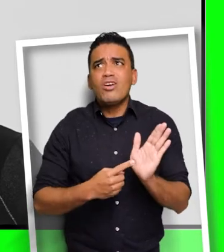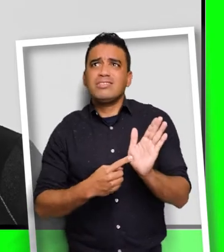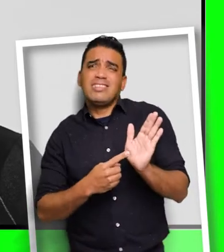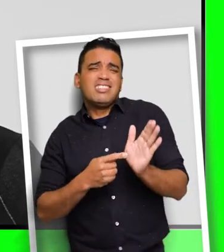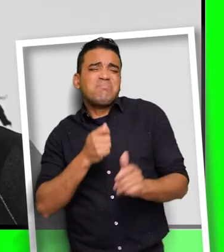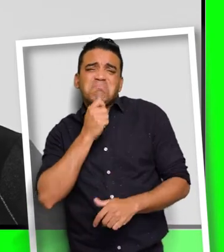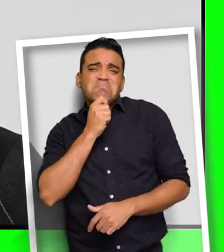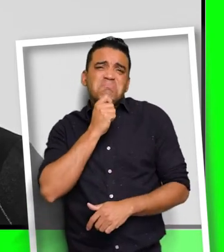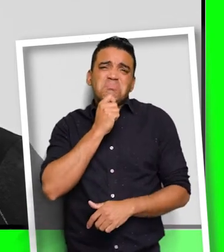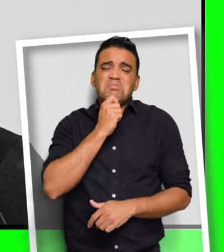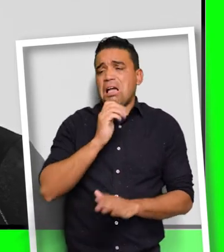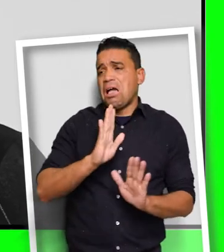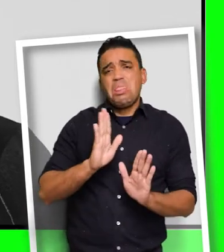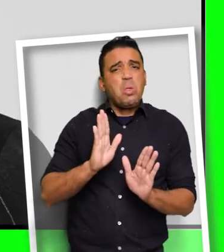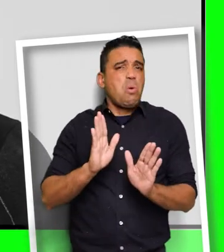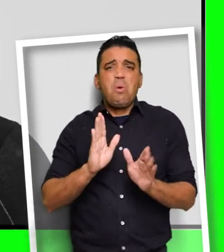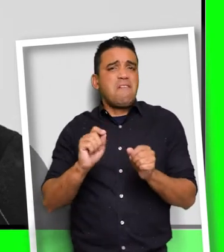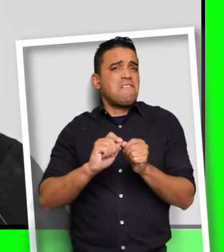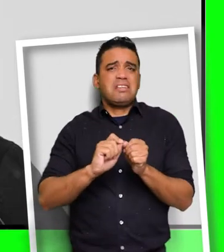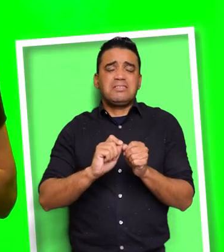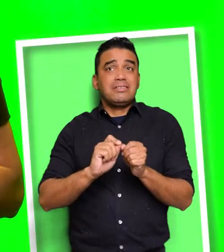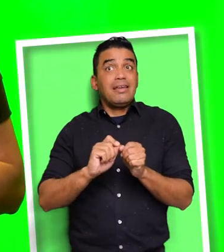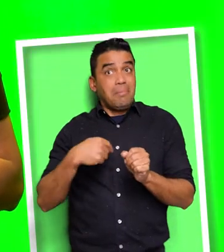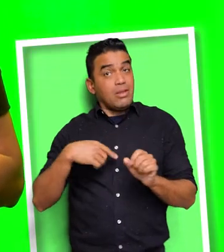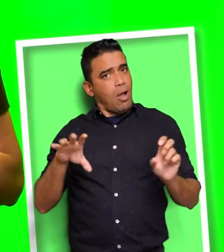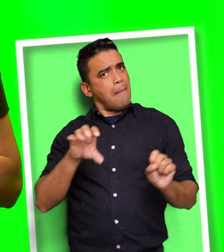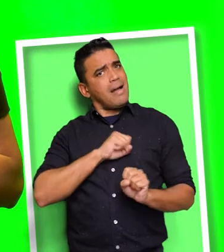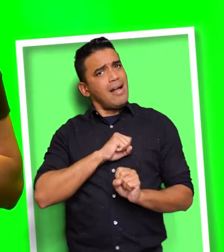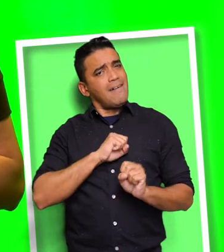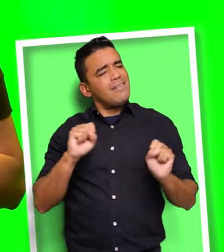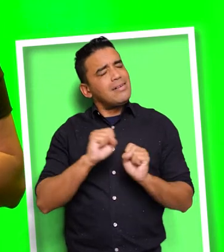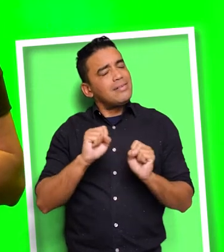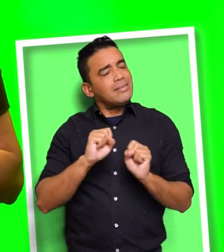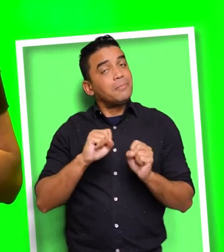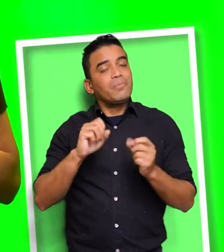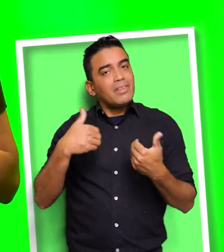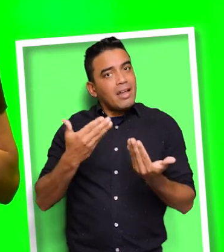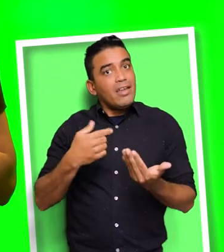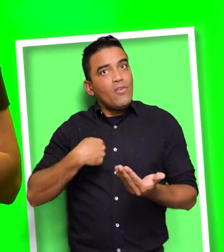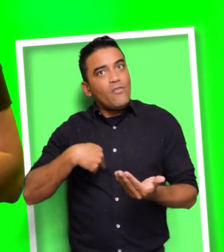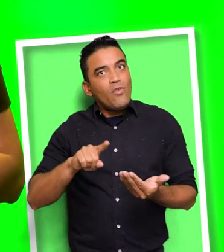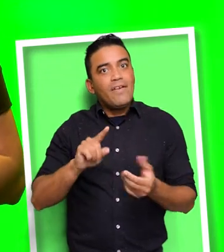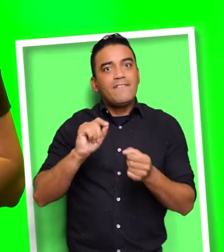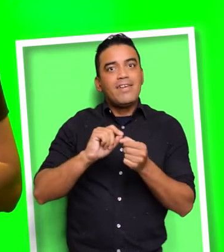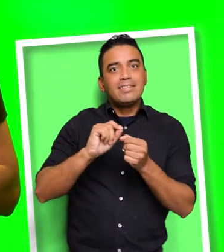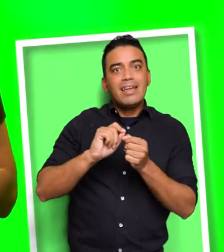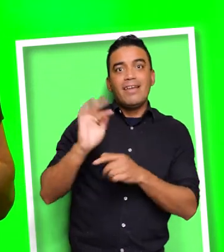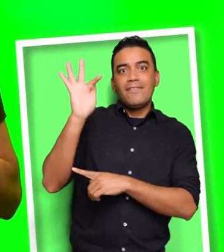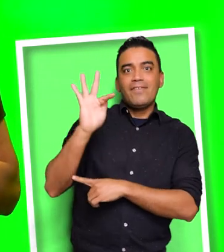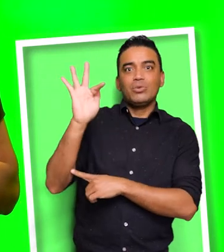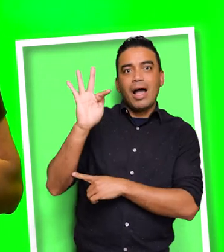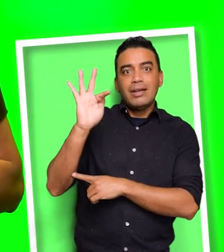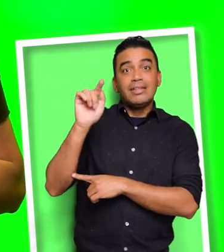hobby, porque até então era um hobby, que eu amava muito, né? E quando eu fui fazer a minha graduação na UFMG